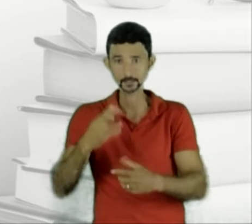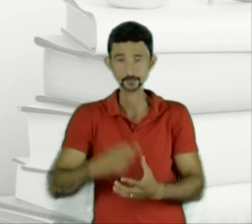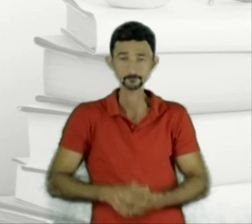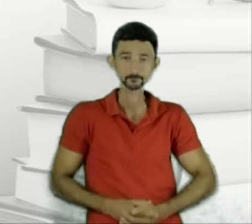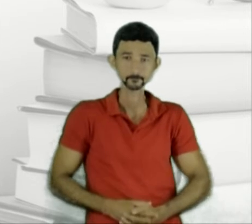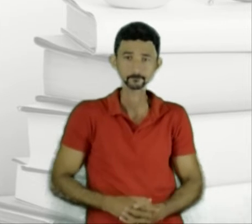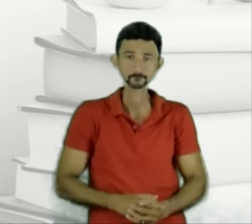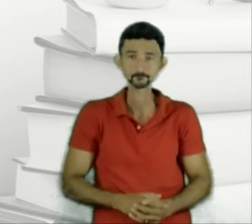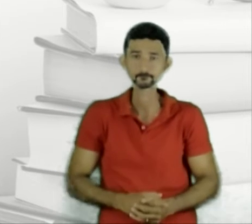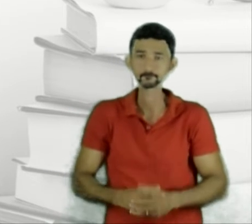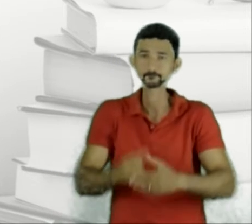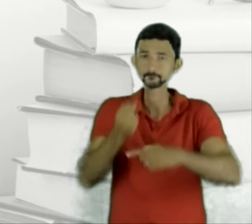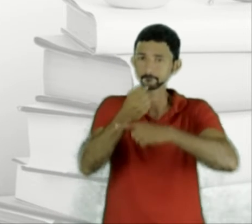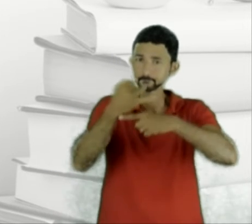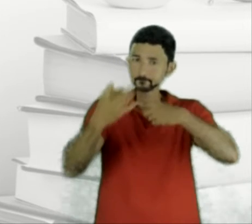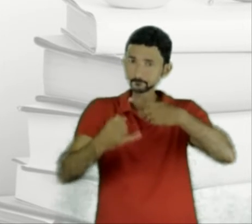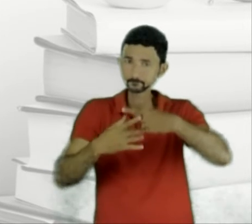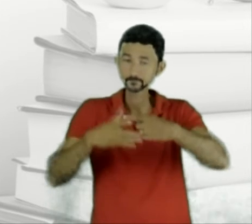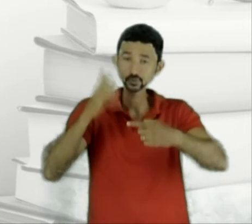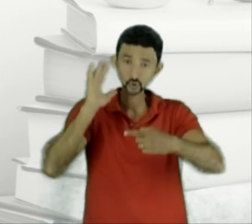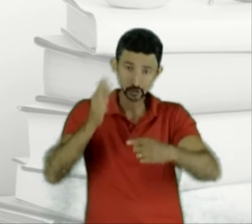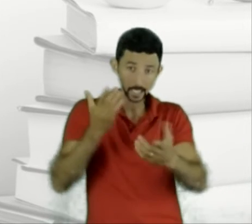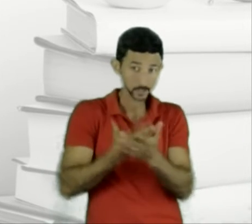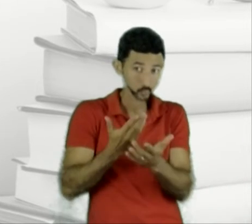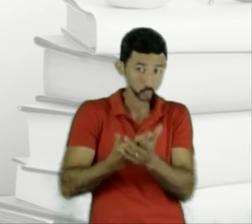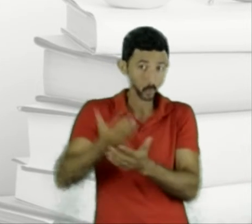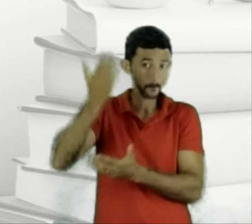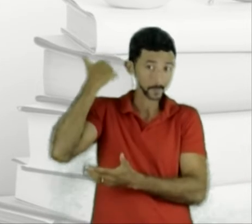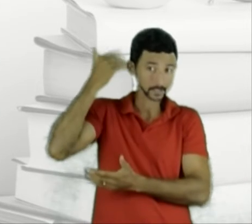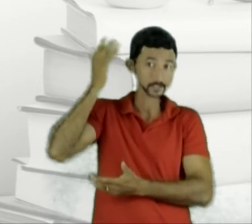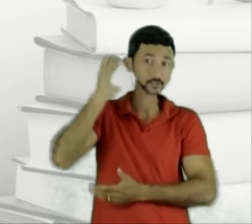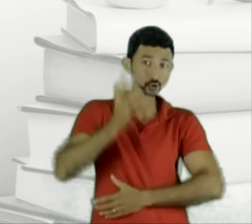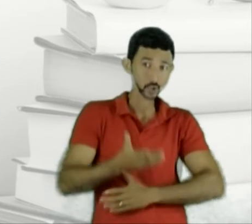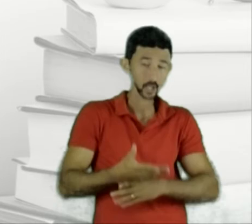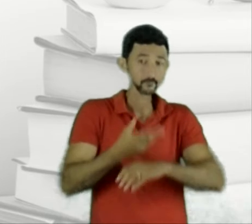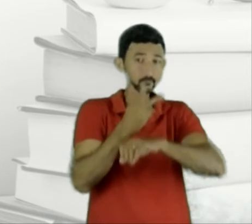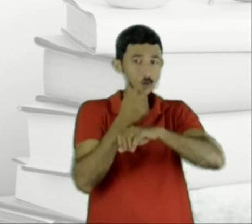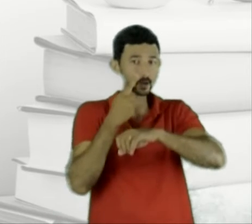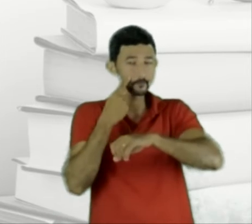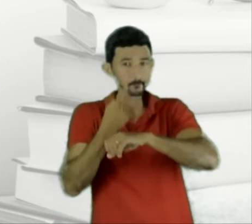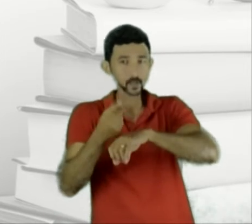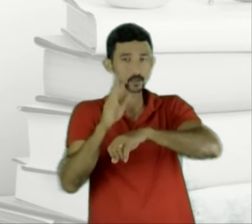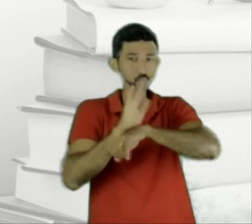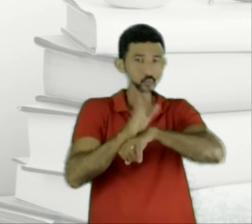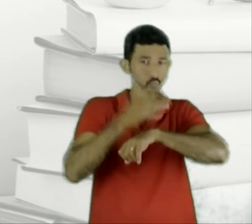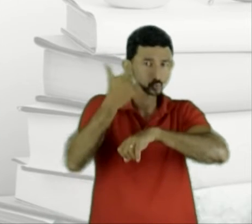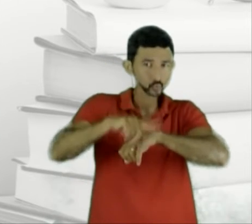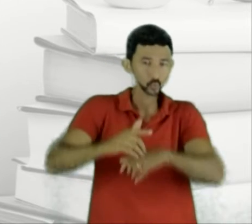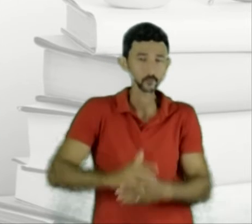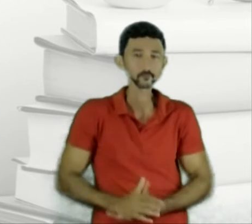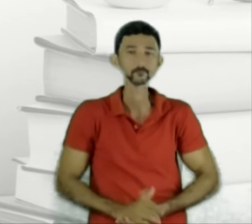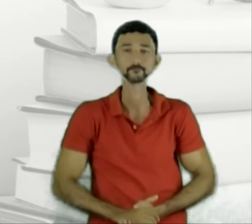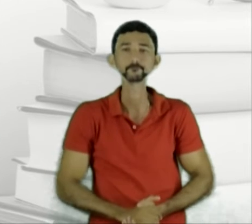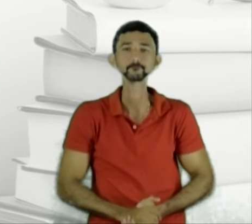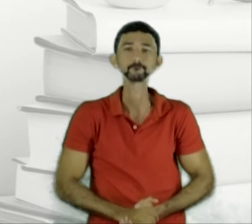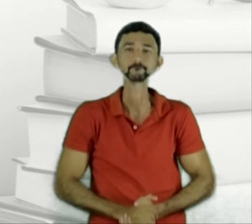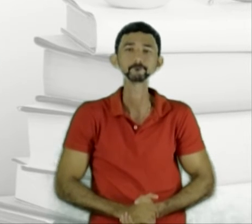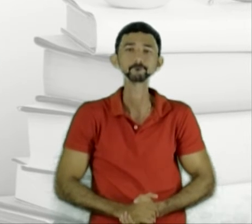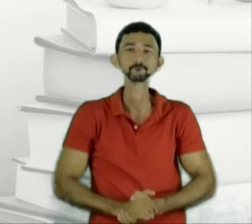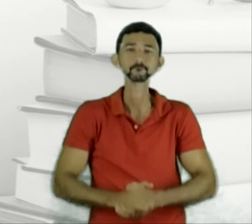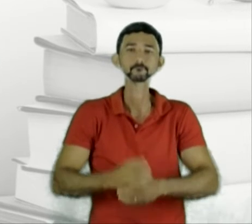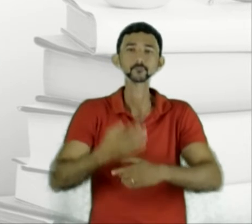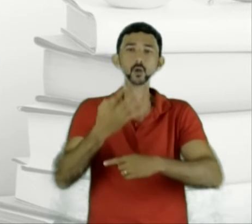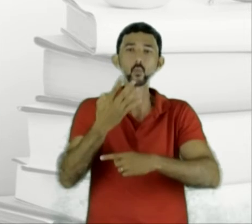a multiplicação de fração. A gente já viu isso numa aula anterior. Você pode buscar aí, certo?